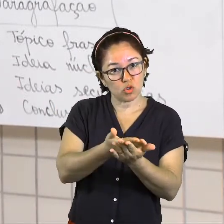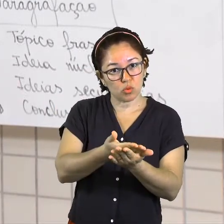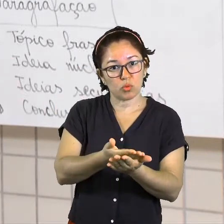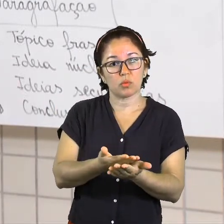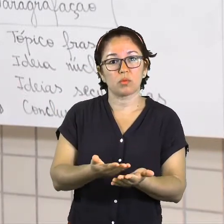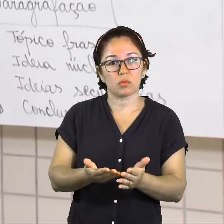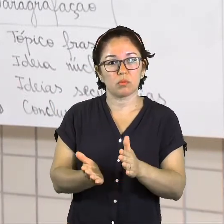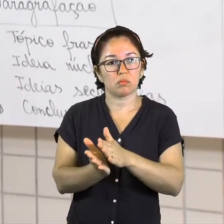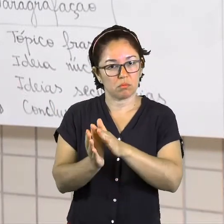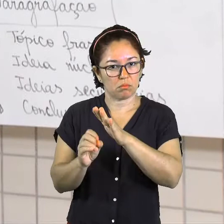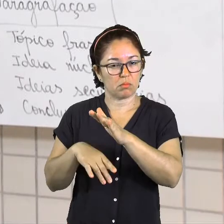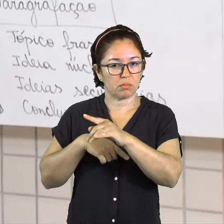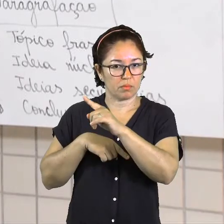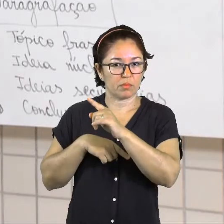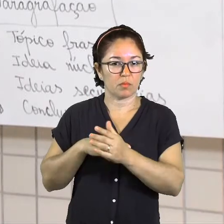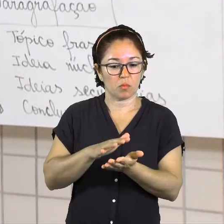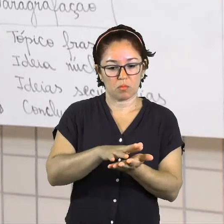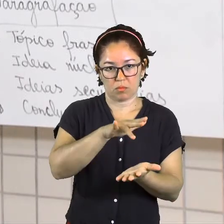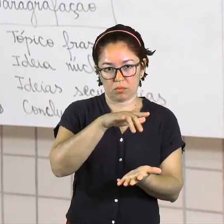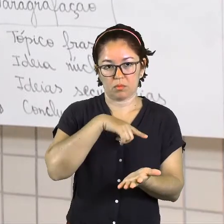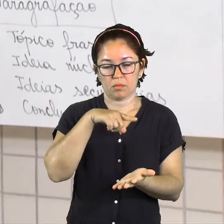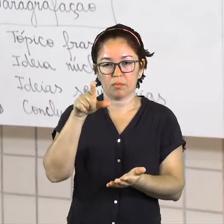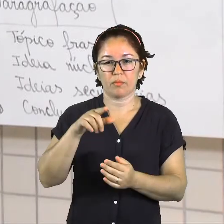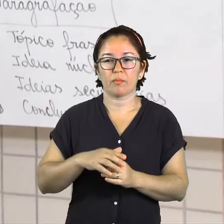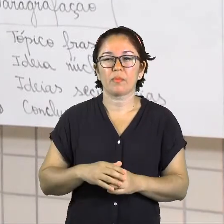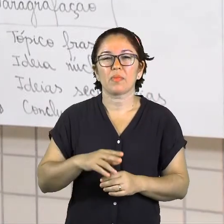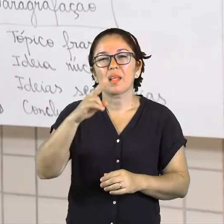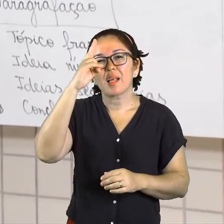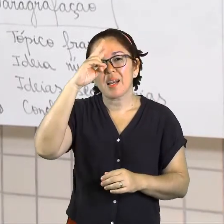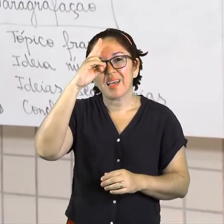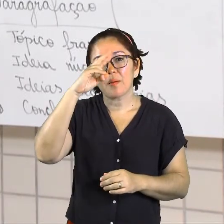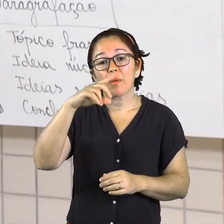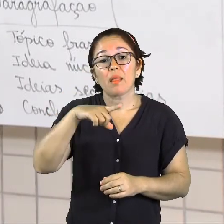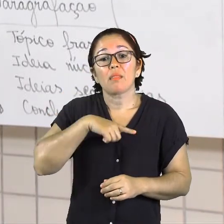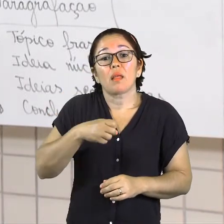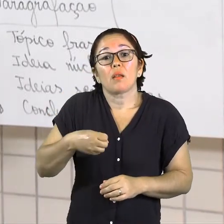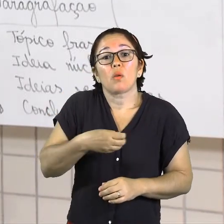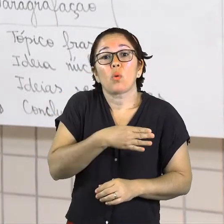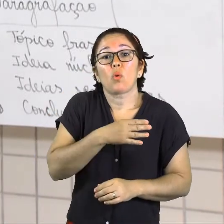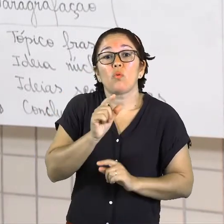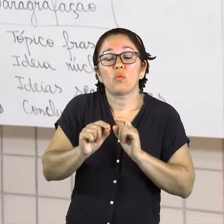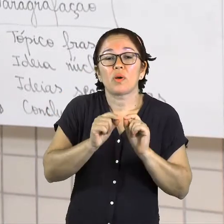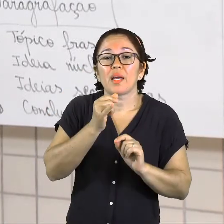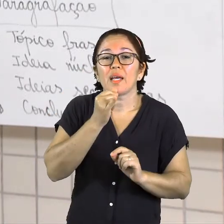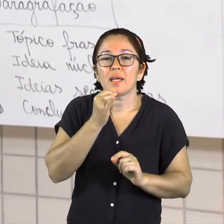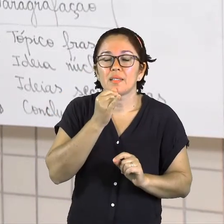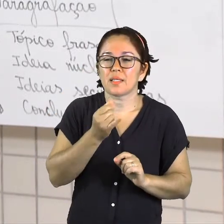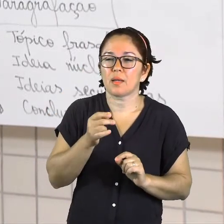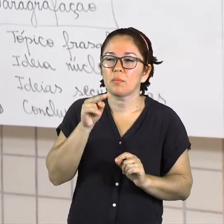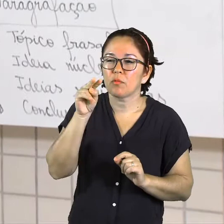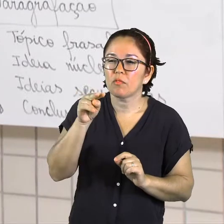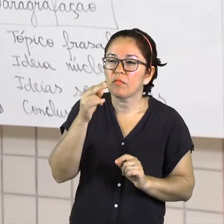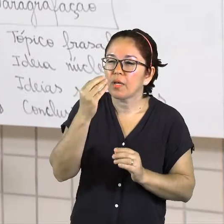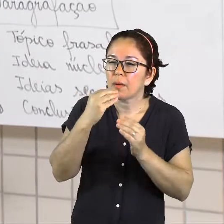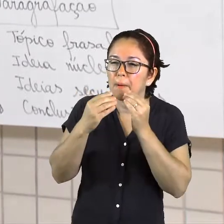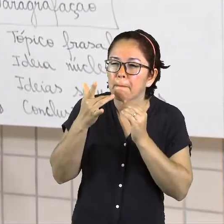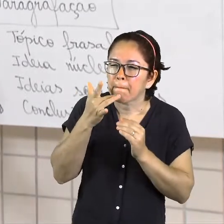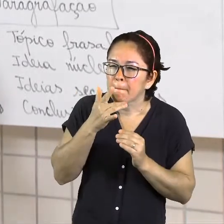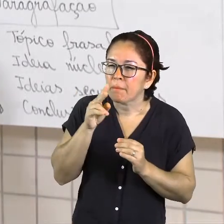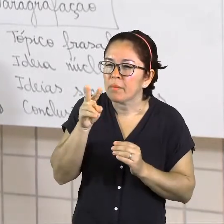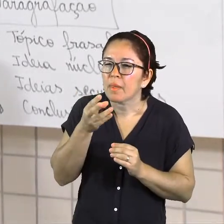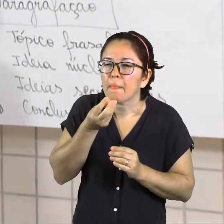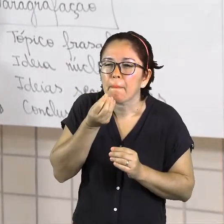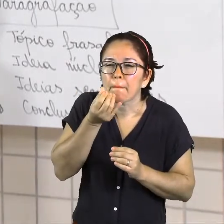texto sobre a questão dos alimentos, porque nós salivamos quando a gente vê um alimento bem apetitoso, tem um texto